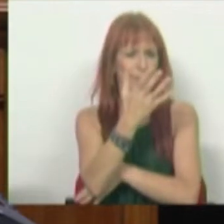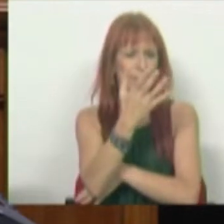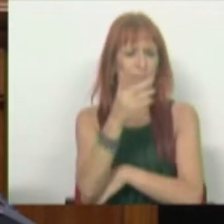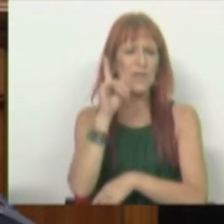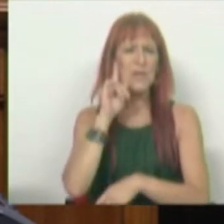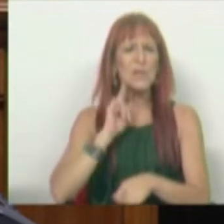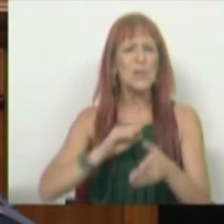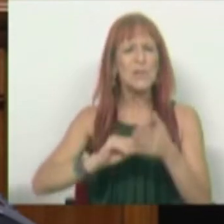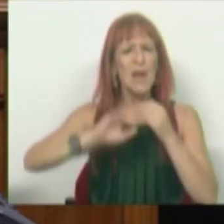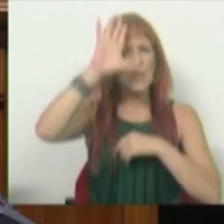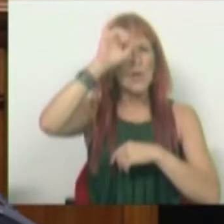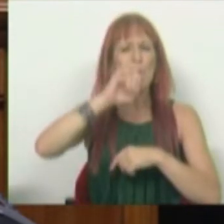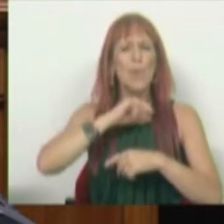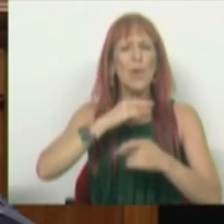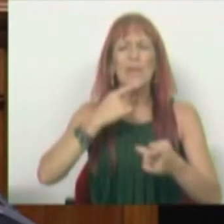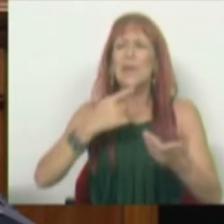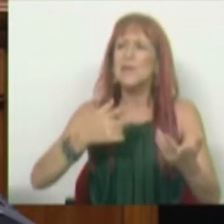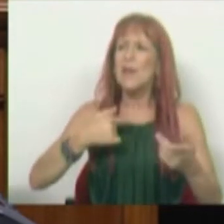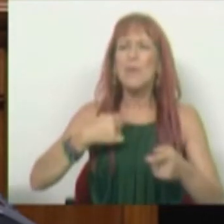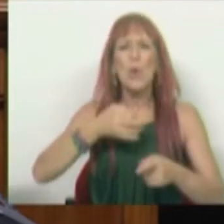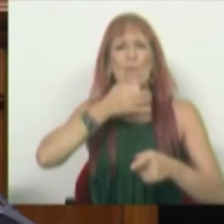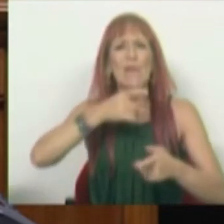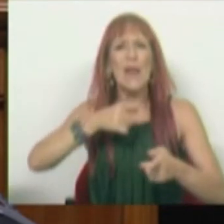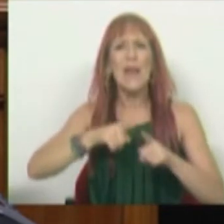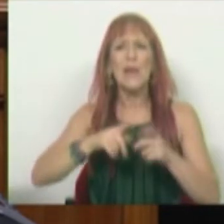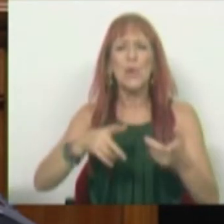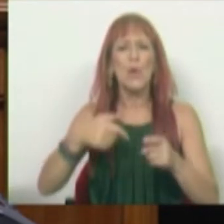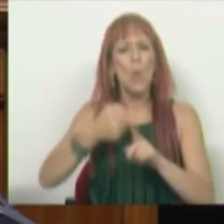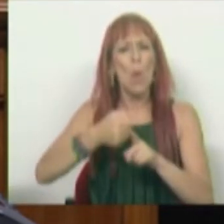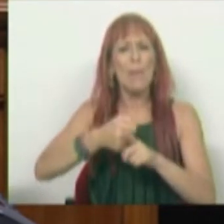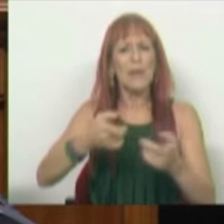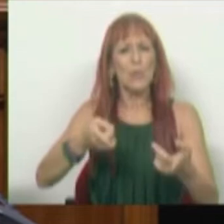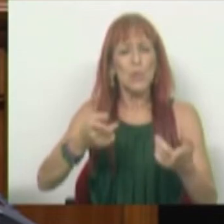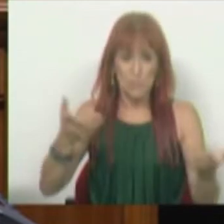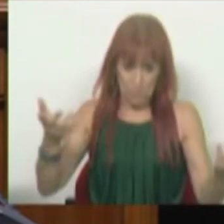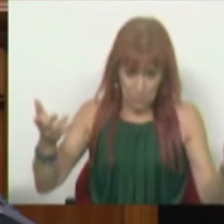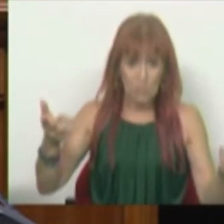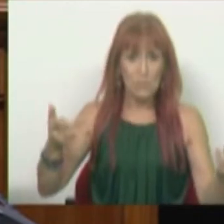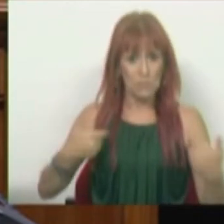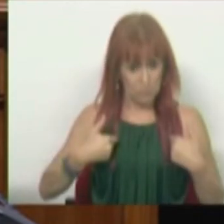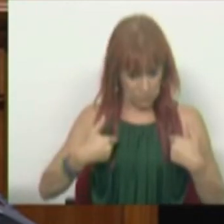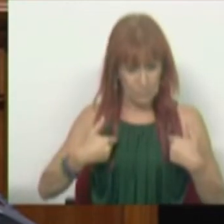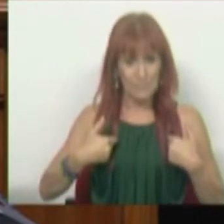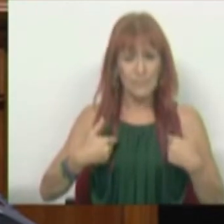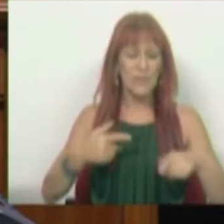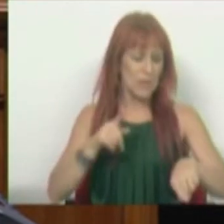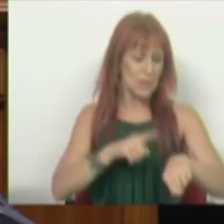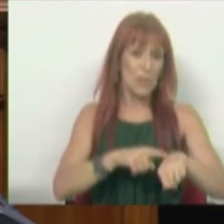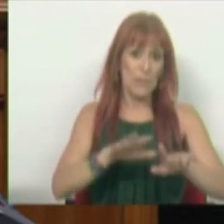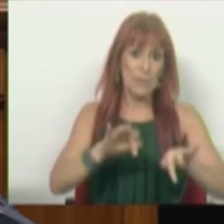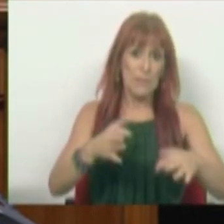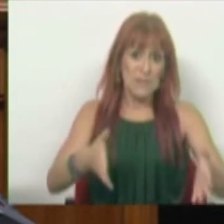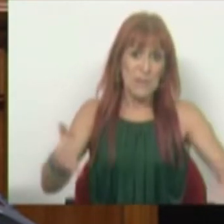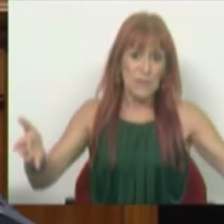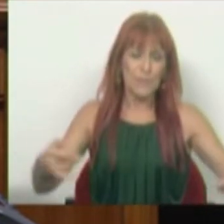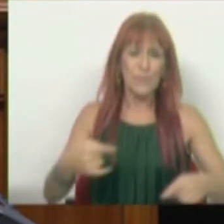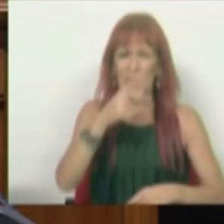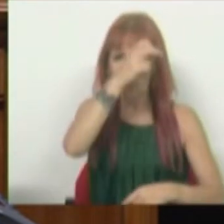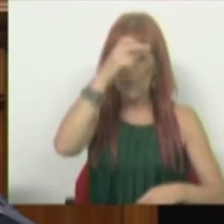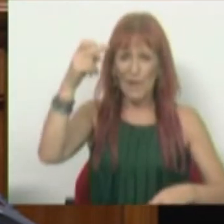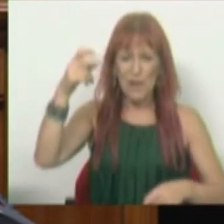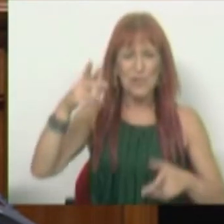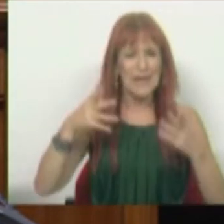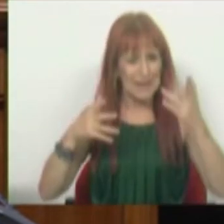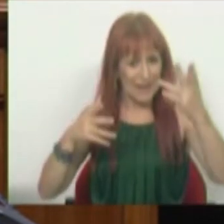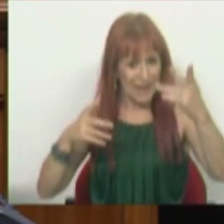Sr. Secretário de Estado poderá dizer, mas quase não falei da parte do combate. Eu creio que, como lhe disse... O Sr. Deputado tem mesmo que terminar. Termino com uma frase.